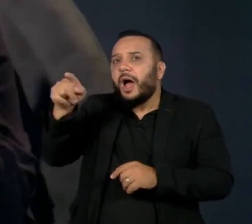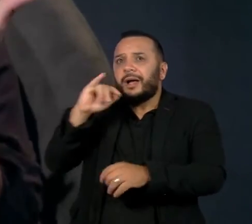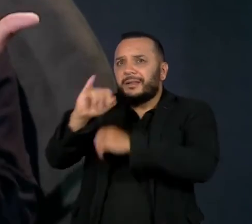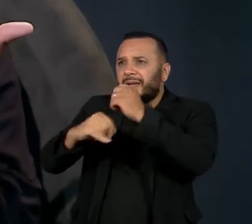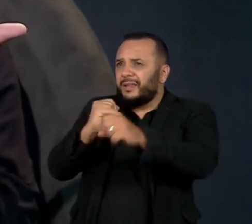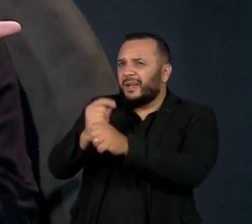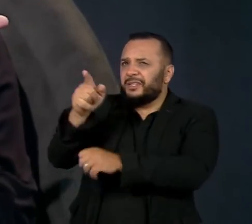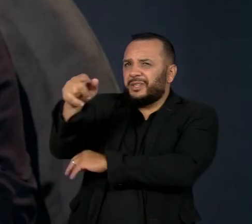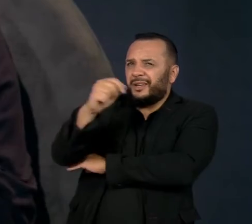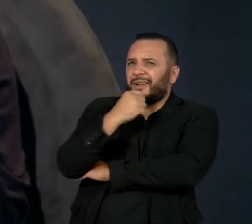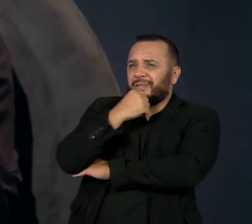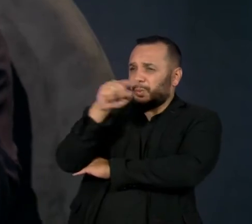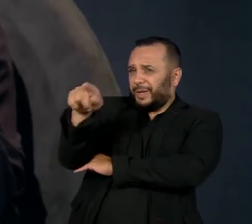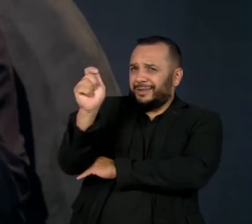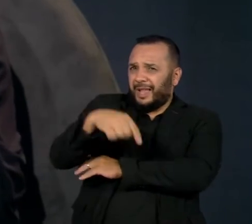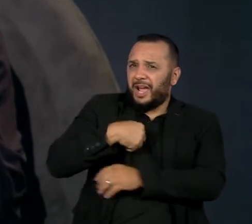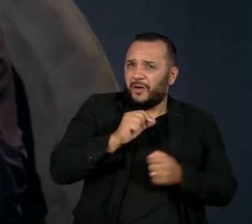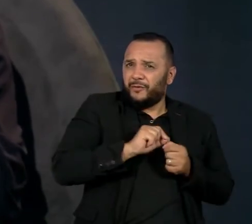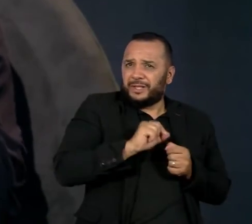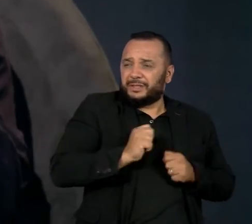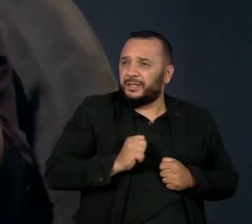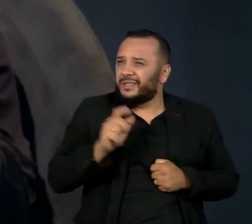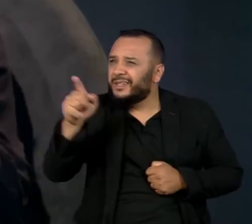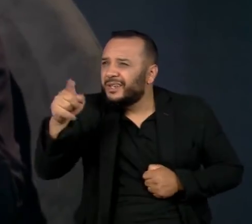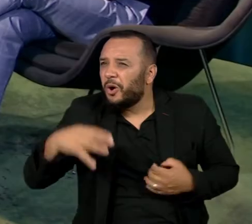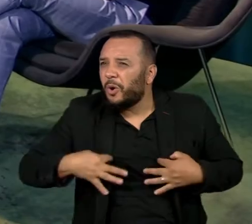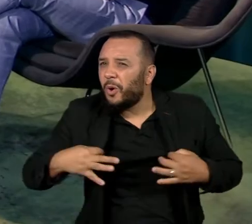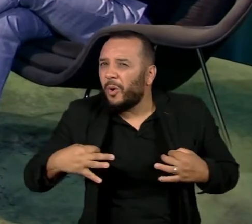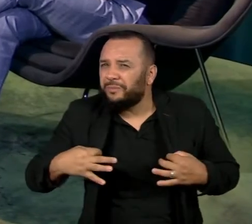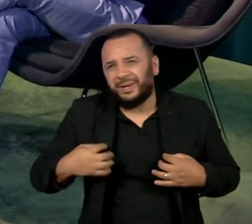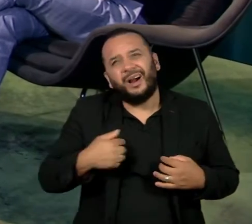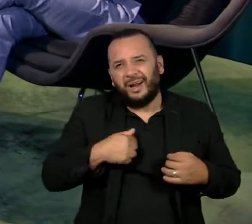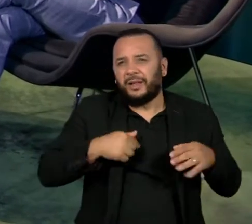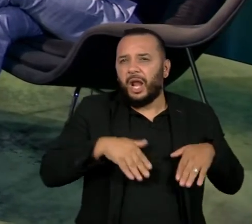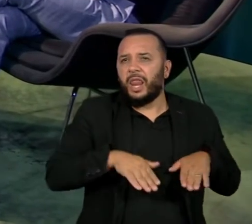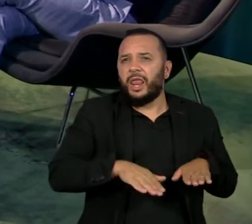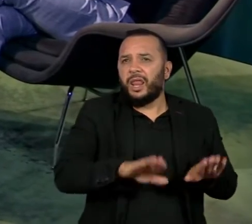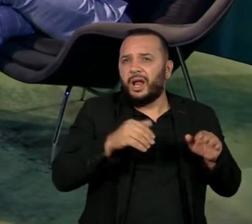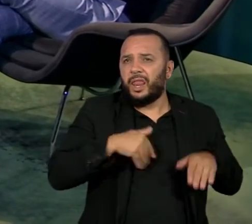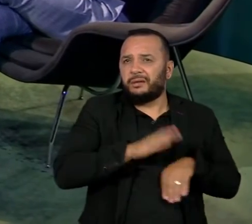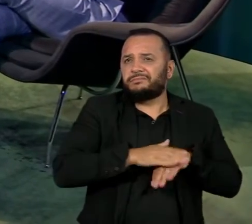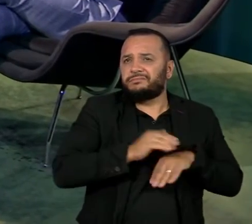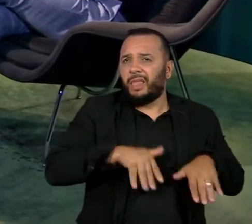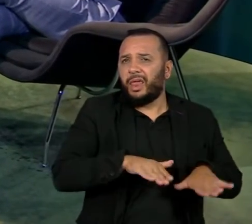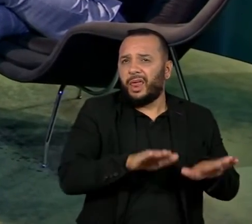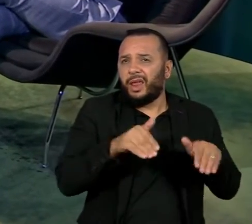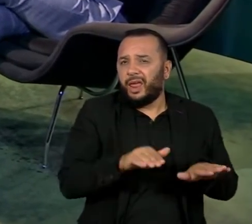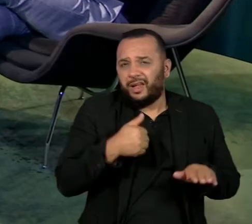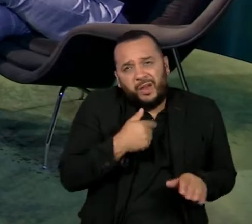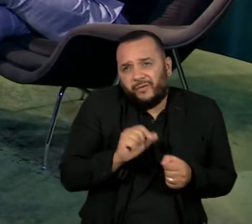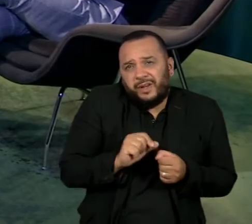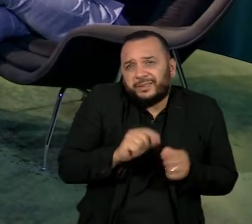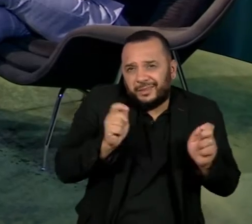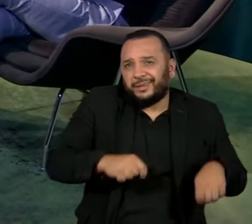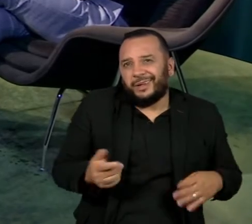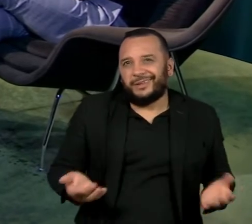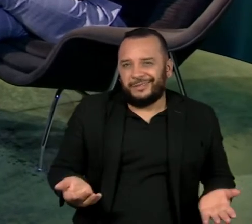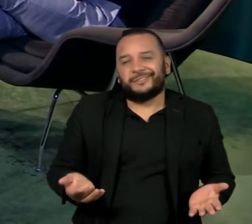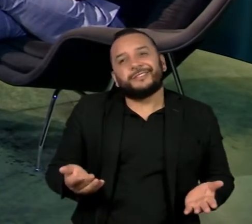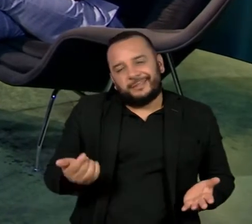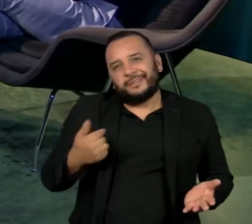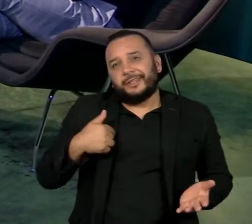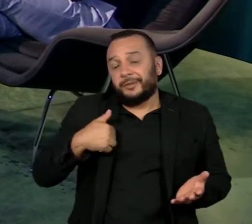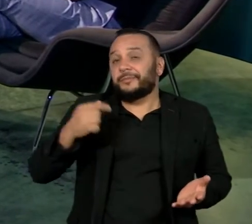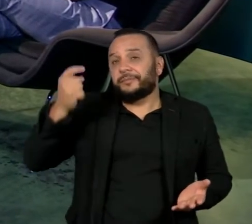uma interpretação daquilo, ou uma roupa que você vê e na quebrada você vai lá e você mesmo costura. Então, é importante pensar